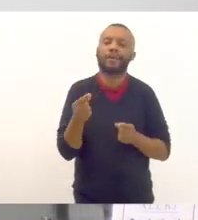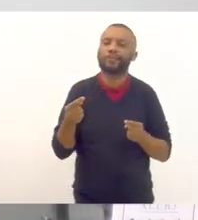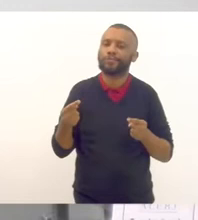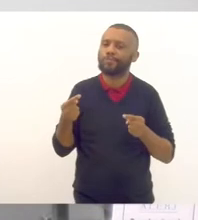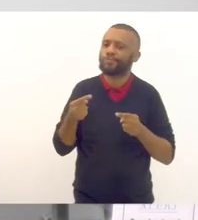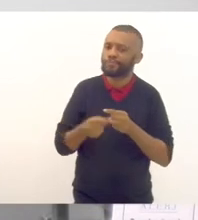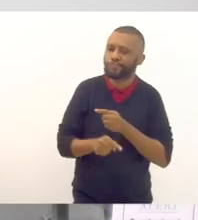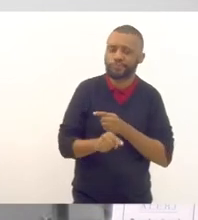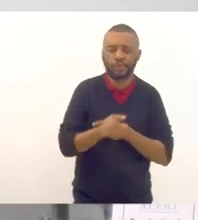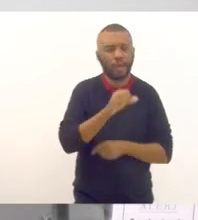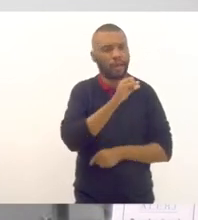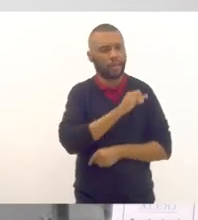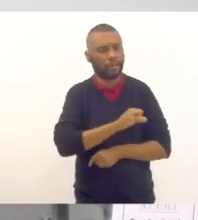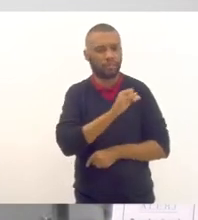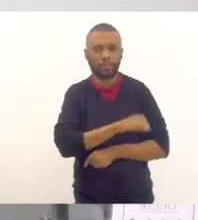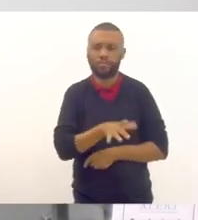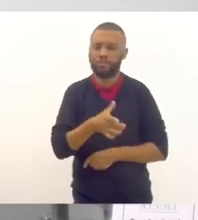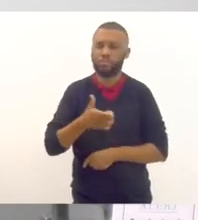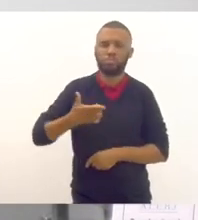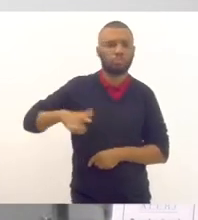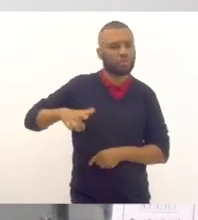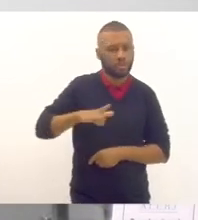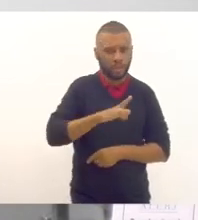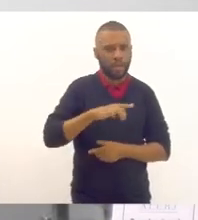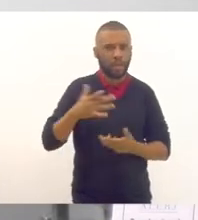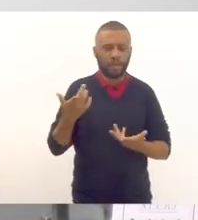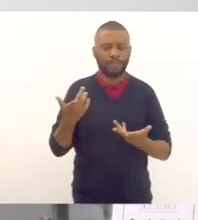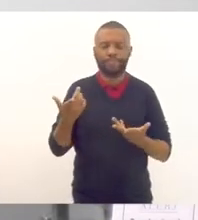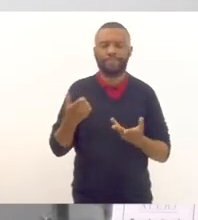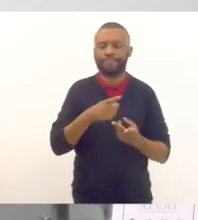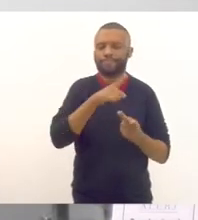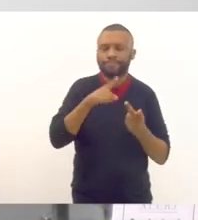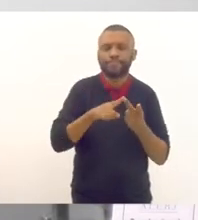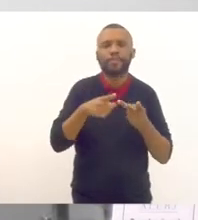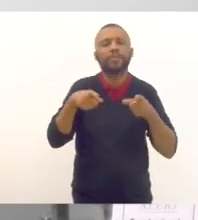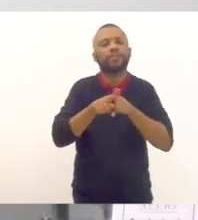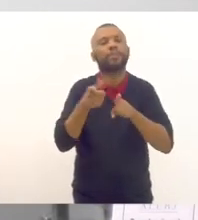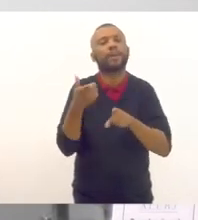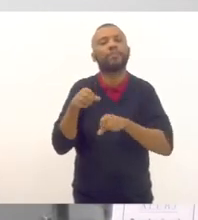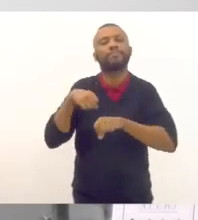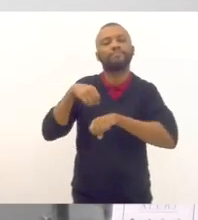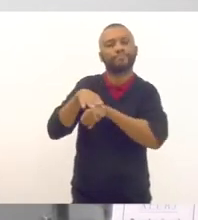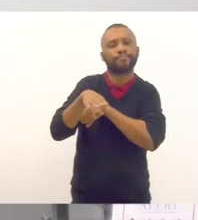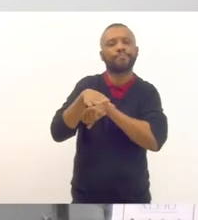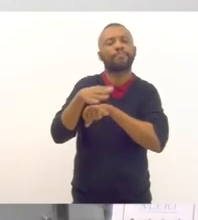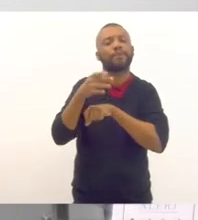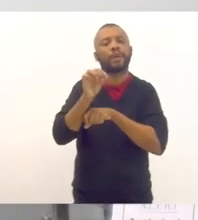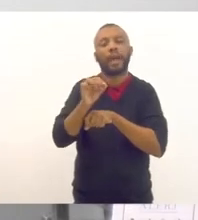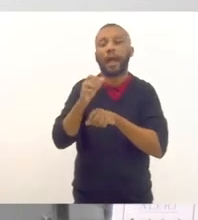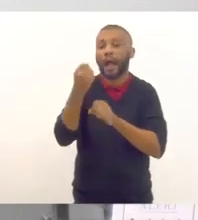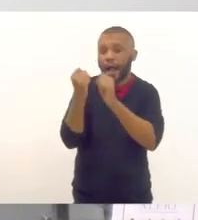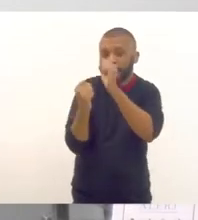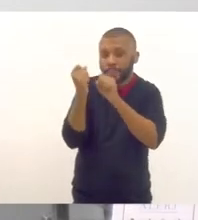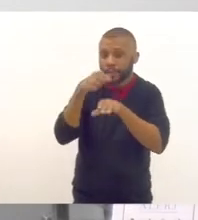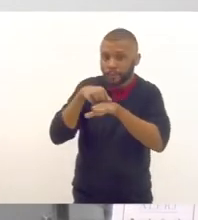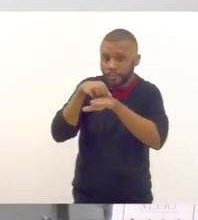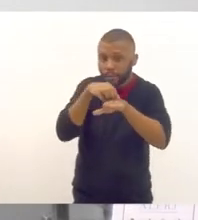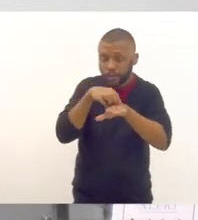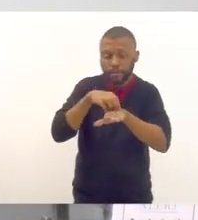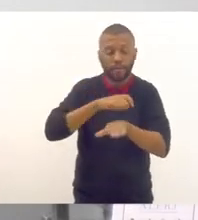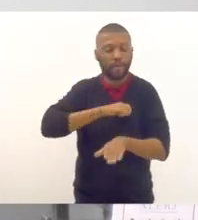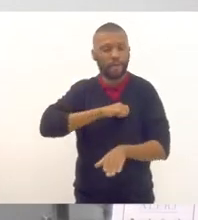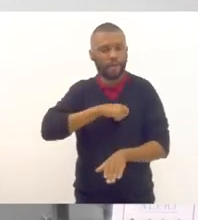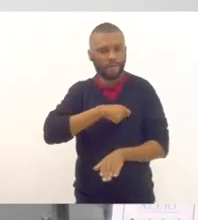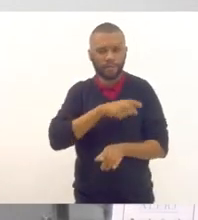estado do Rio de Janeiro, né? Fora isso, eu queria também ressaltar que as empresas de transporte são fiscalizadas